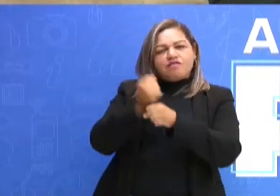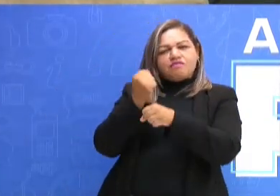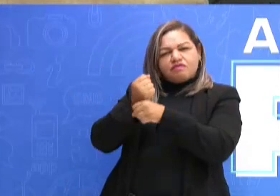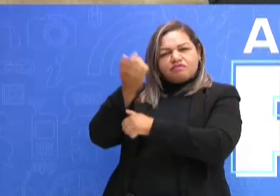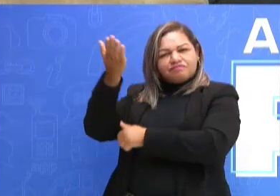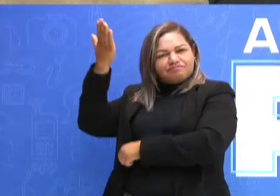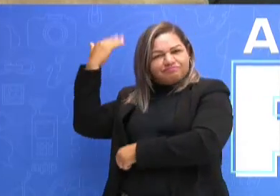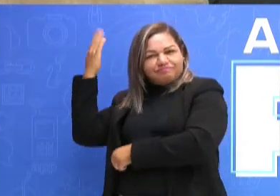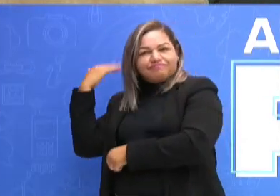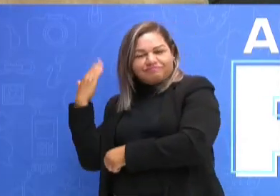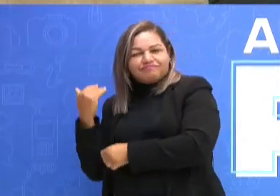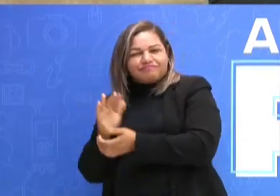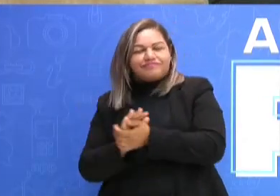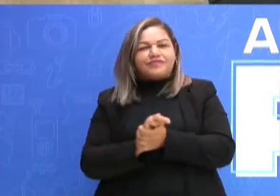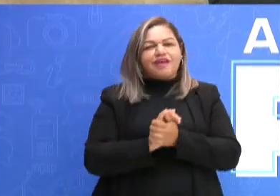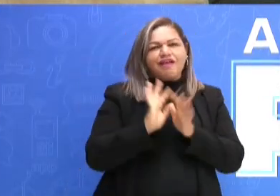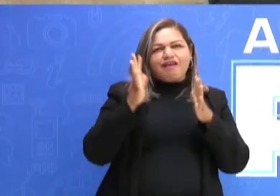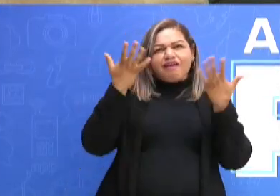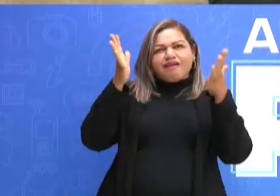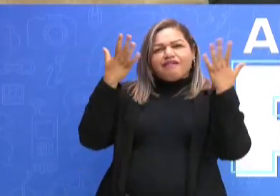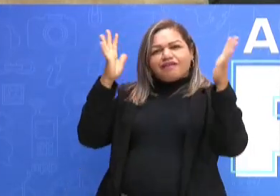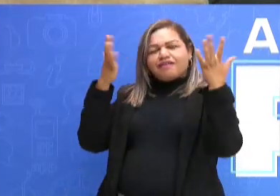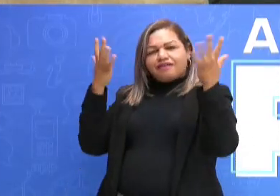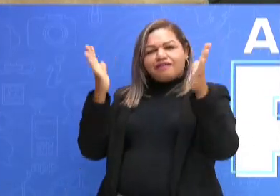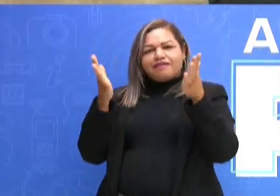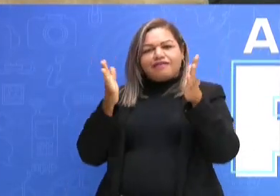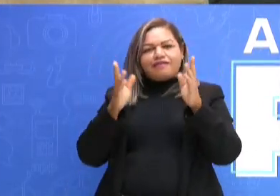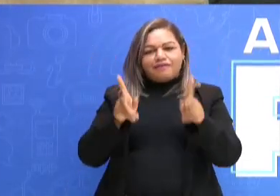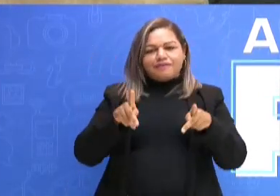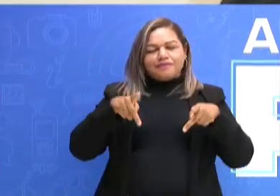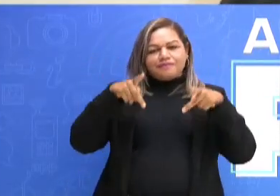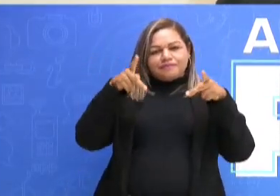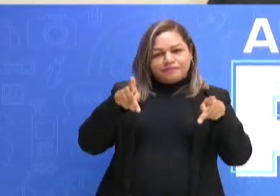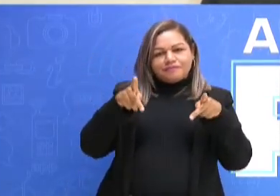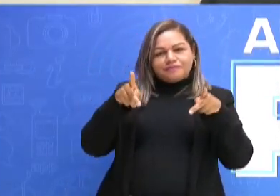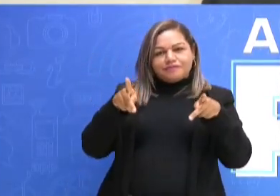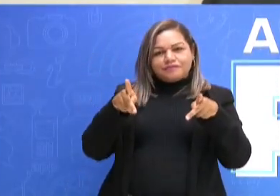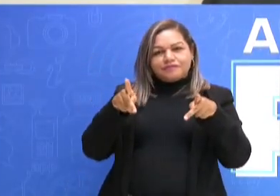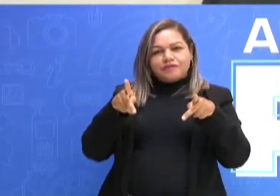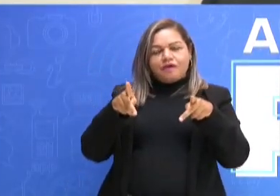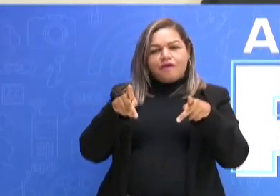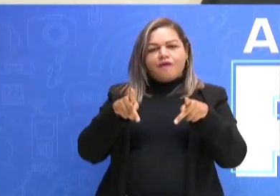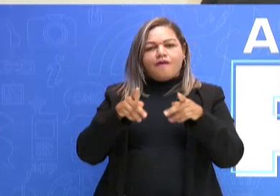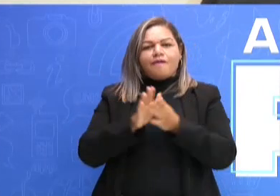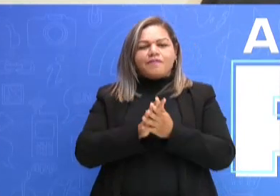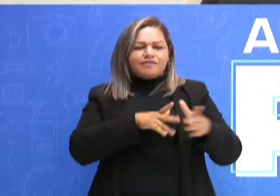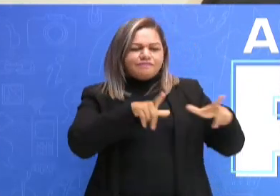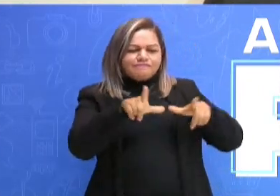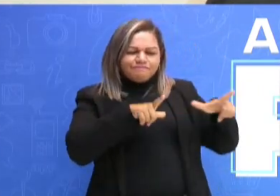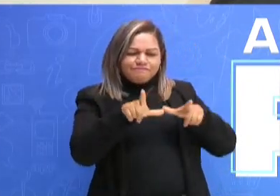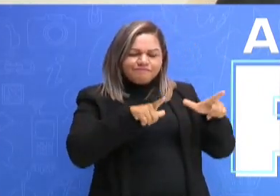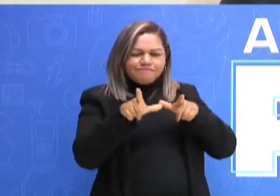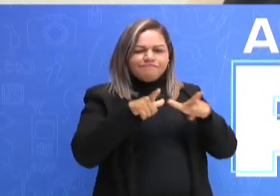foi aclamado pela população e teve a sua administração aprovada, os 4 anos da sua administração